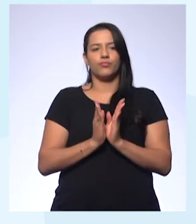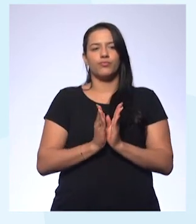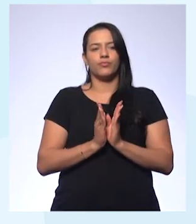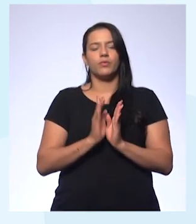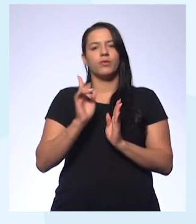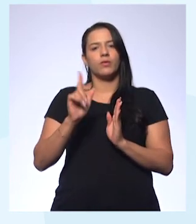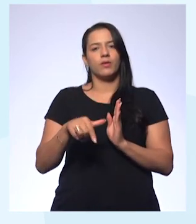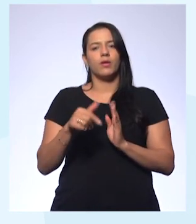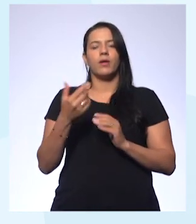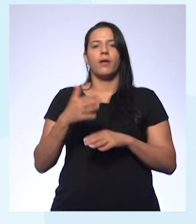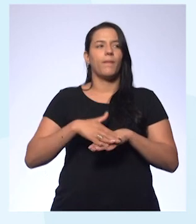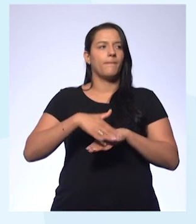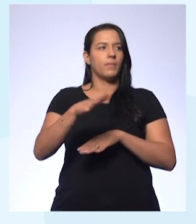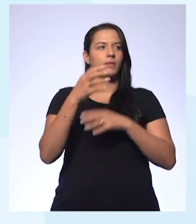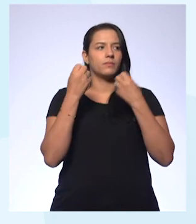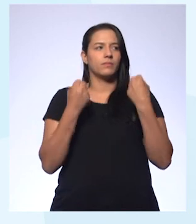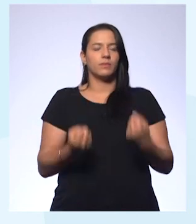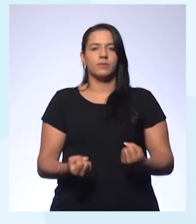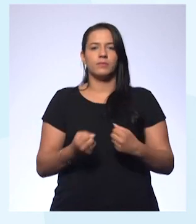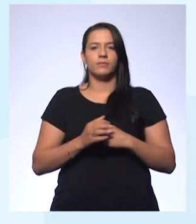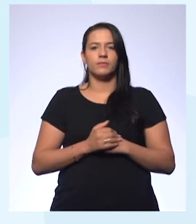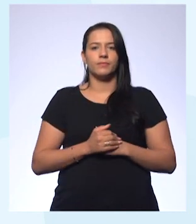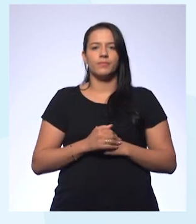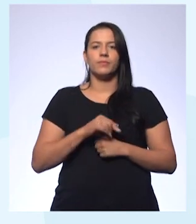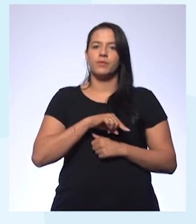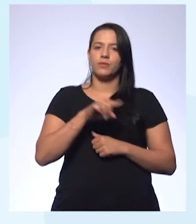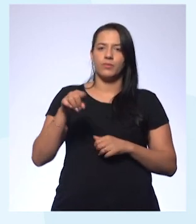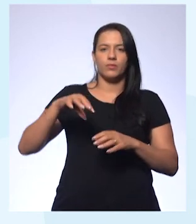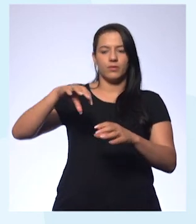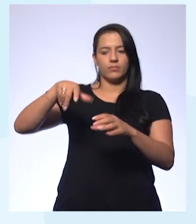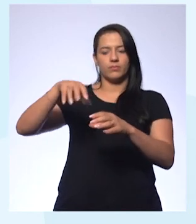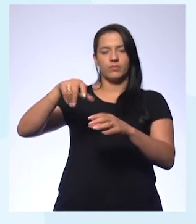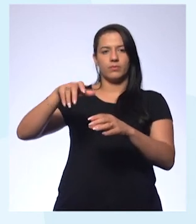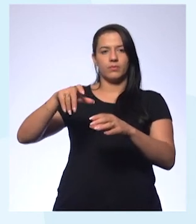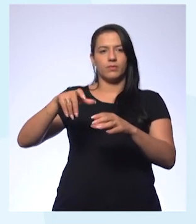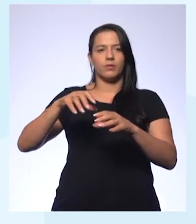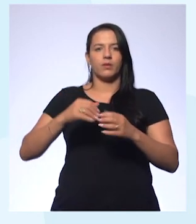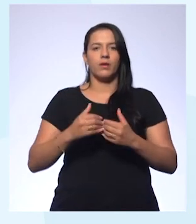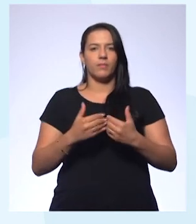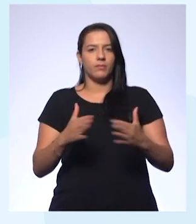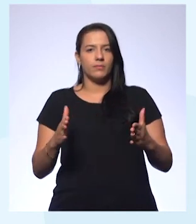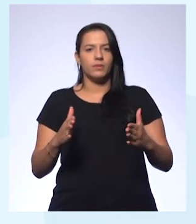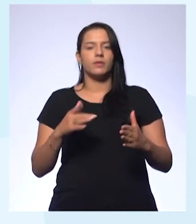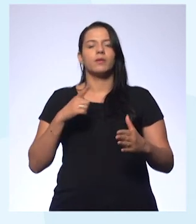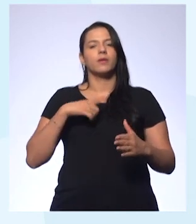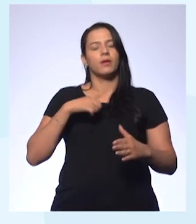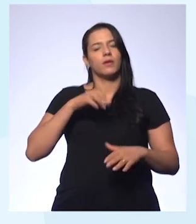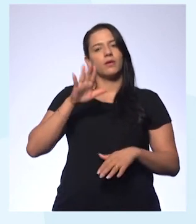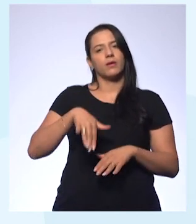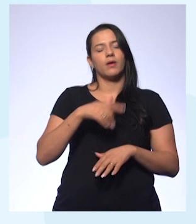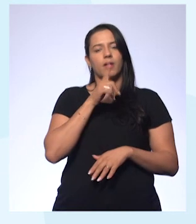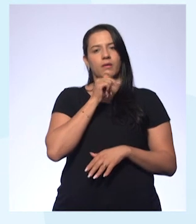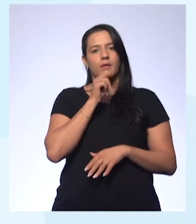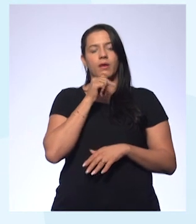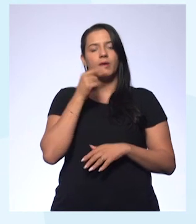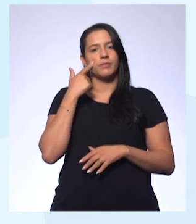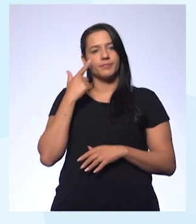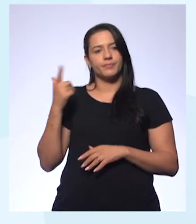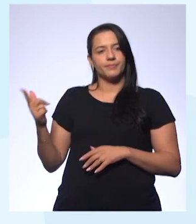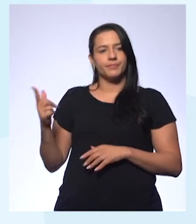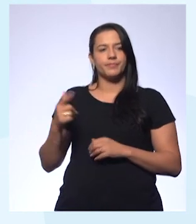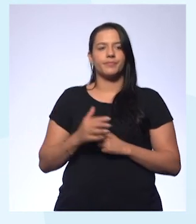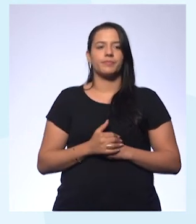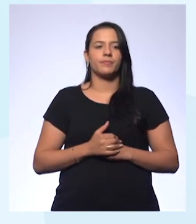haste do funil são os mais pesados, né? Quando ele abrir a torneirinha aqui, vai sair quem aqui? A água, tanto que está aqui a corzinha, água,